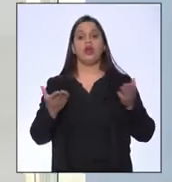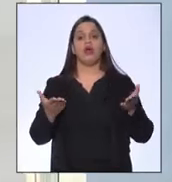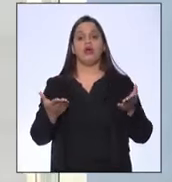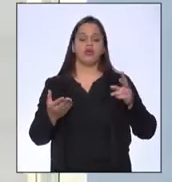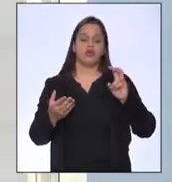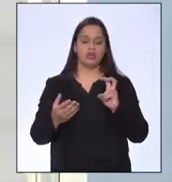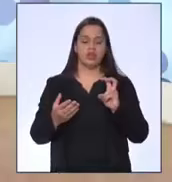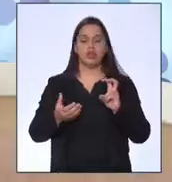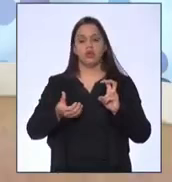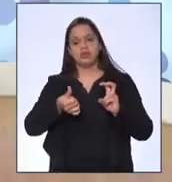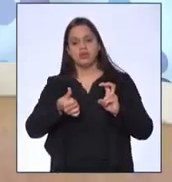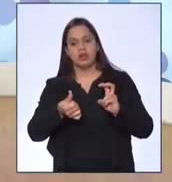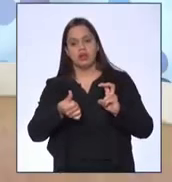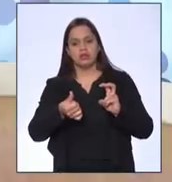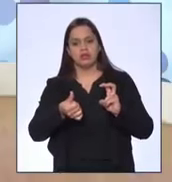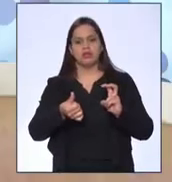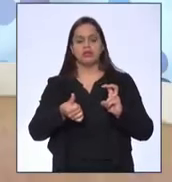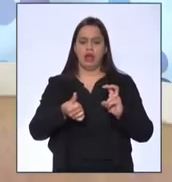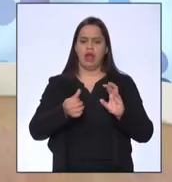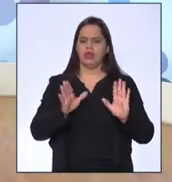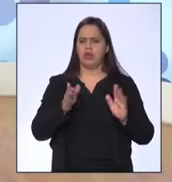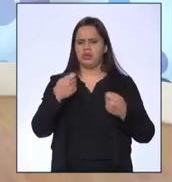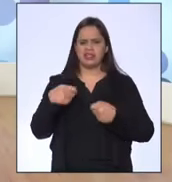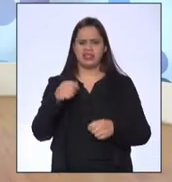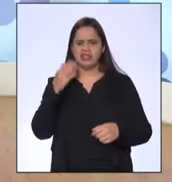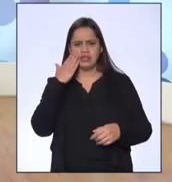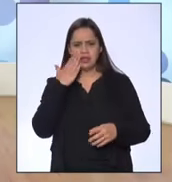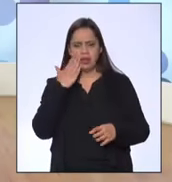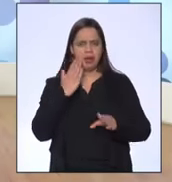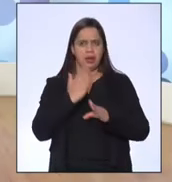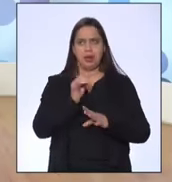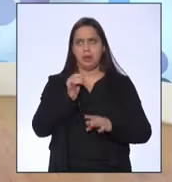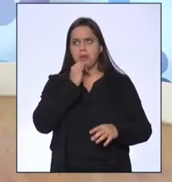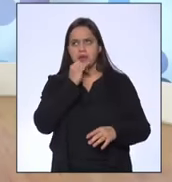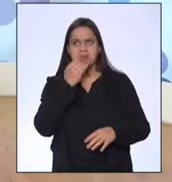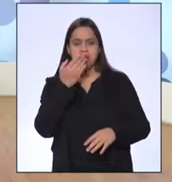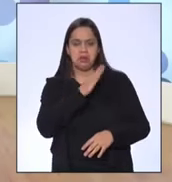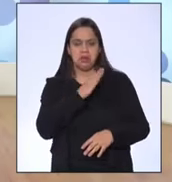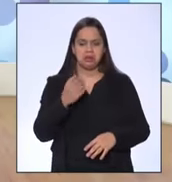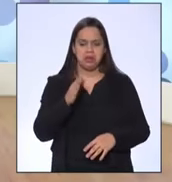Não precisamos saber exatamente, mas deve ser algo em torno, por exemplo,